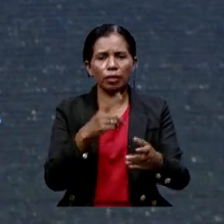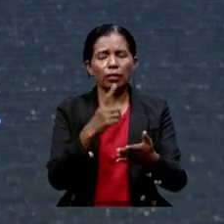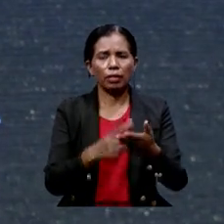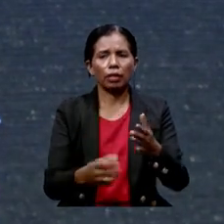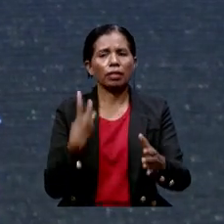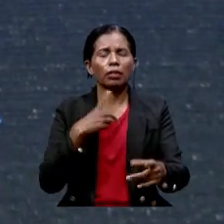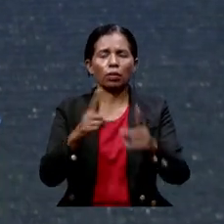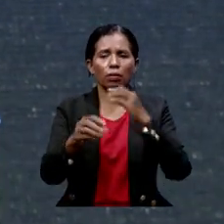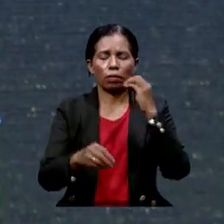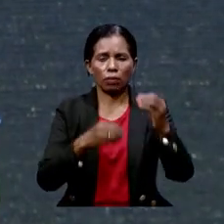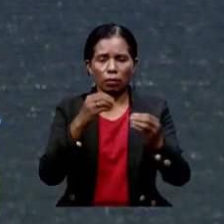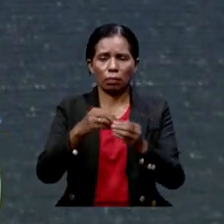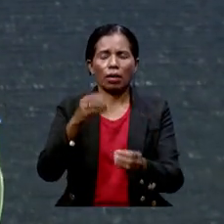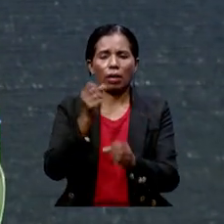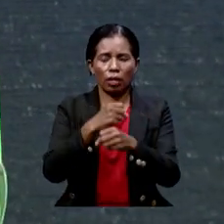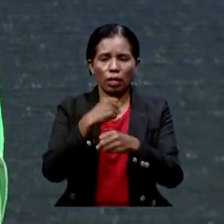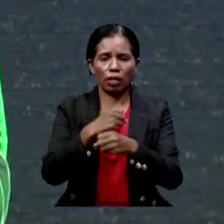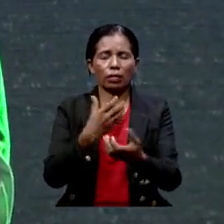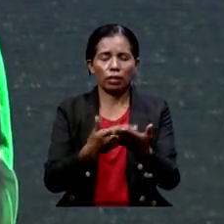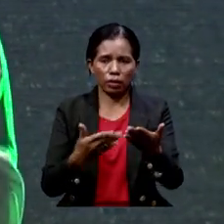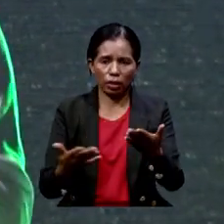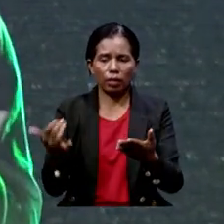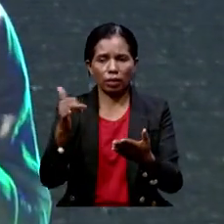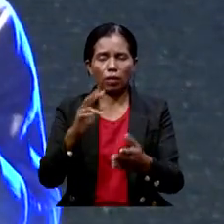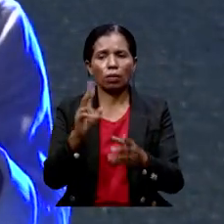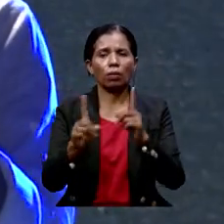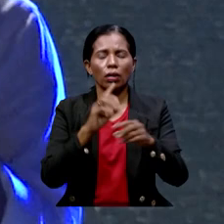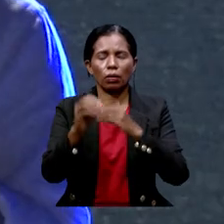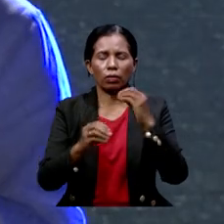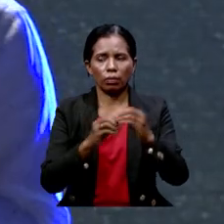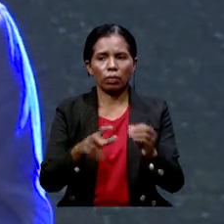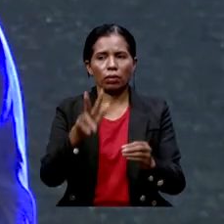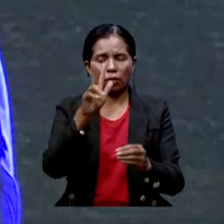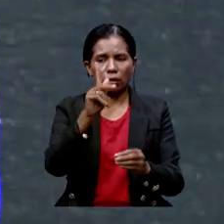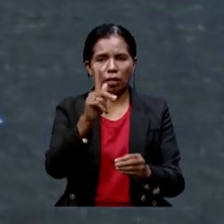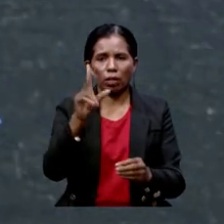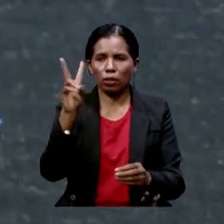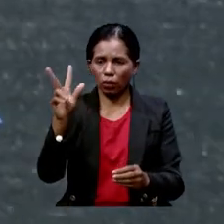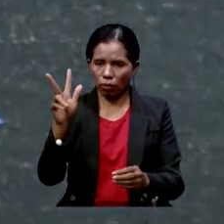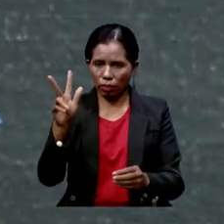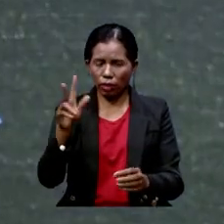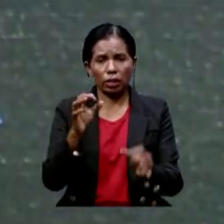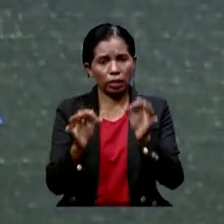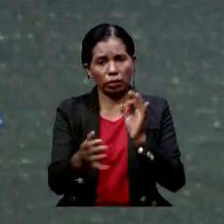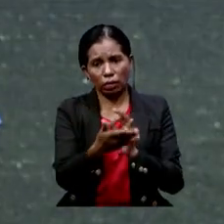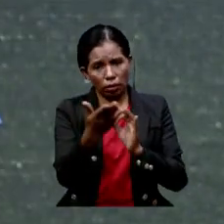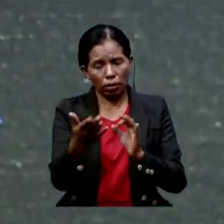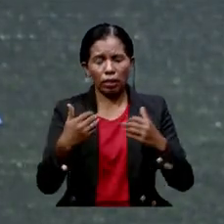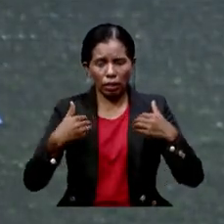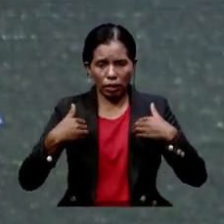ita kulia kona ba produsaun ida, ita kulia kona ba buat tolu, sir hatete dian ka tolu. Se oia produsaun ida,